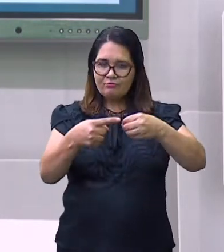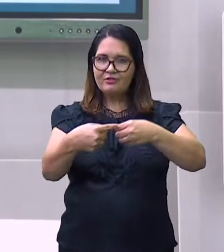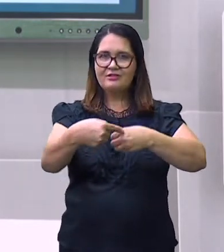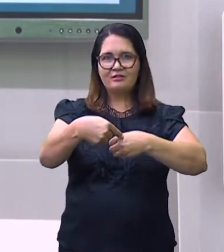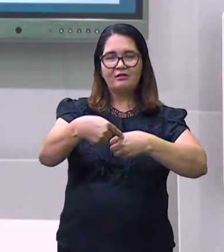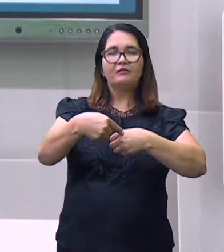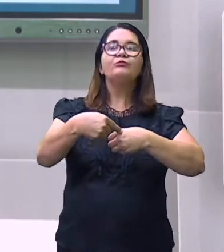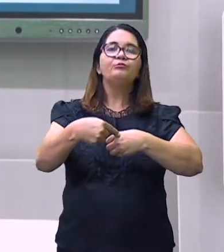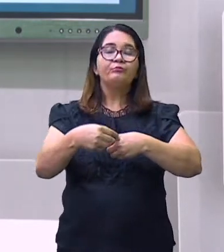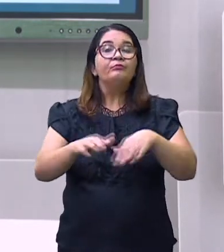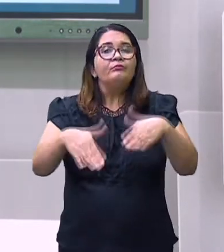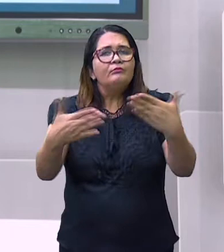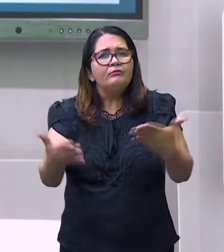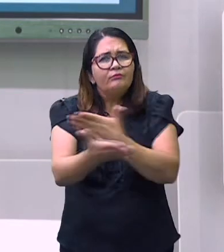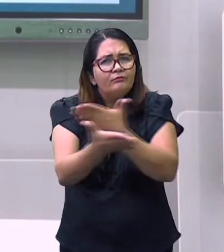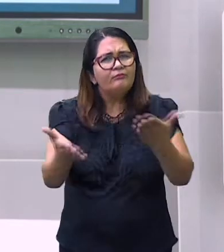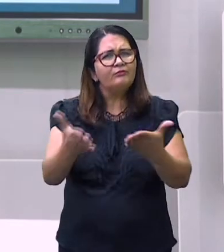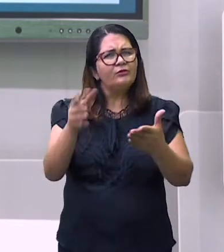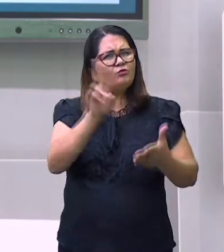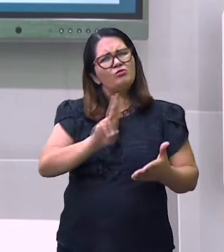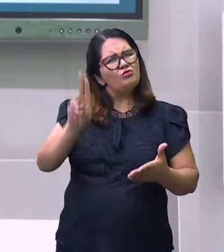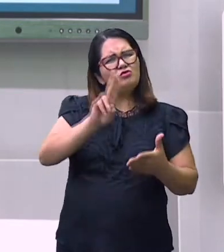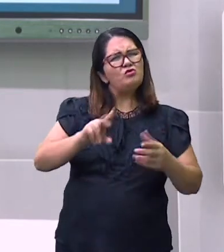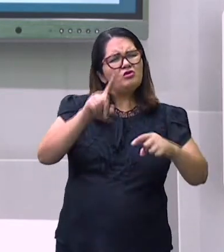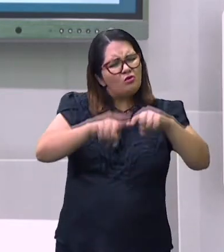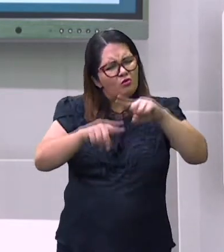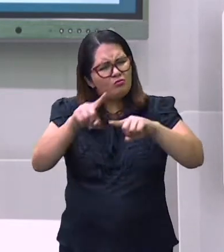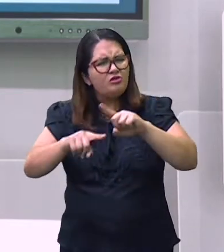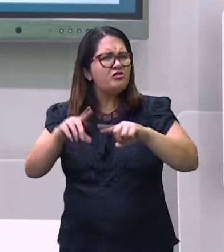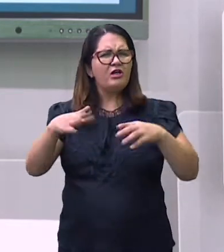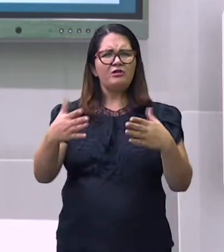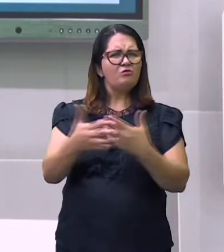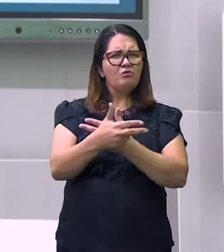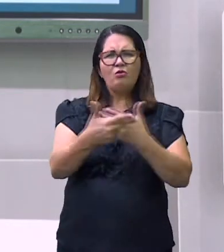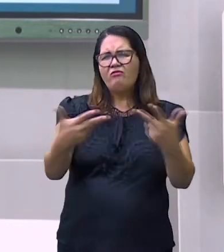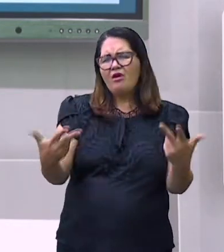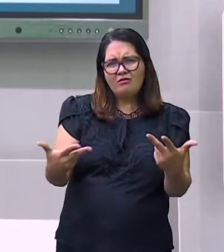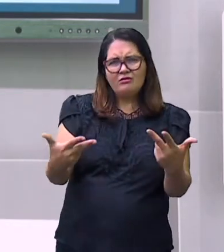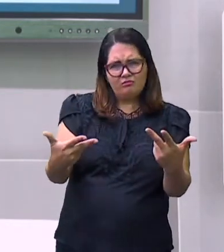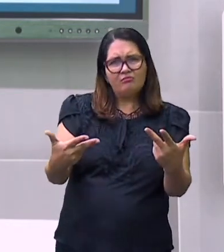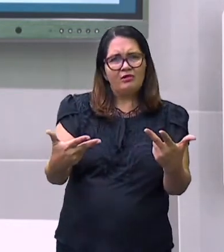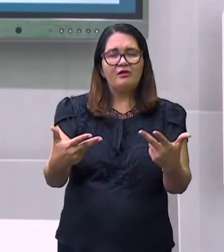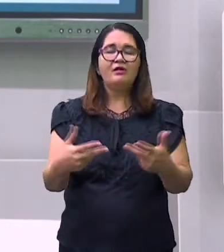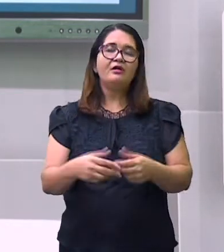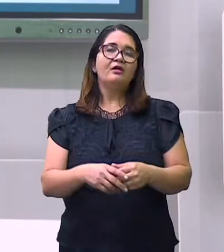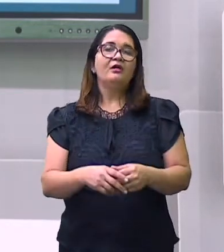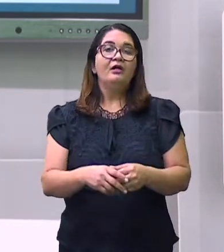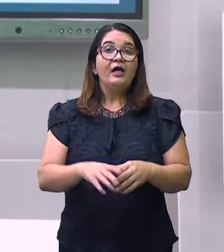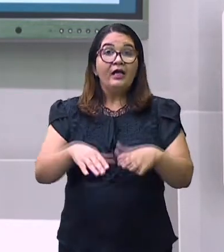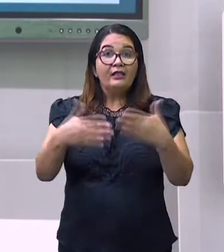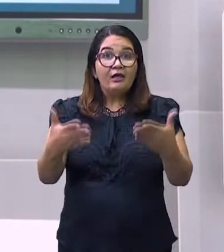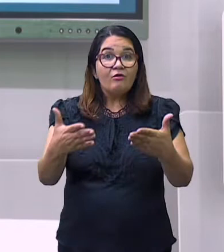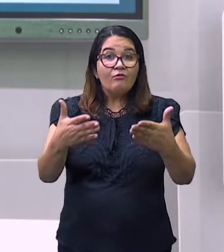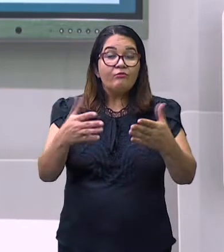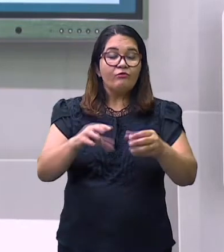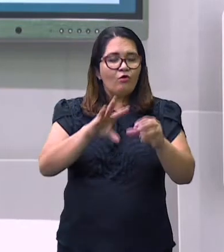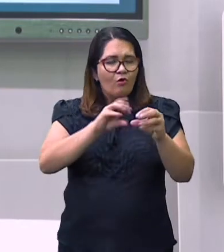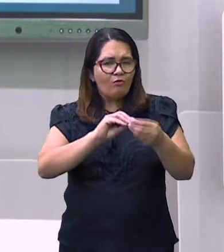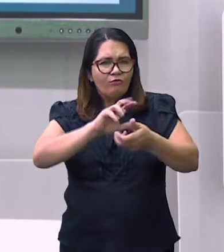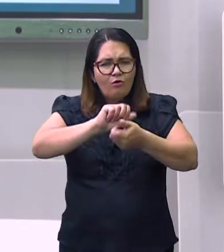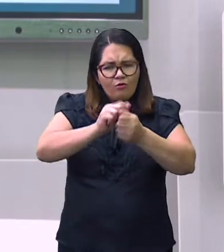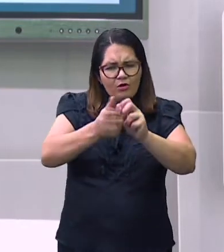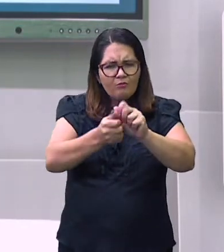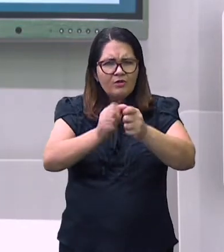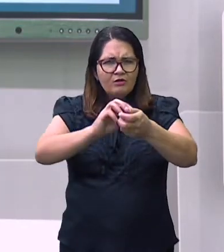acharem de melhor, o que tiver em casa, tá bem? Então, vamos lá, ó. Eu vou modelar,